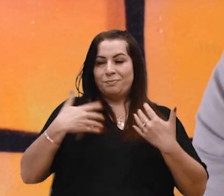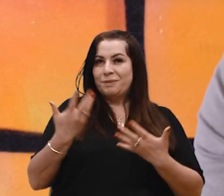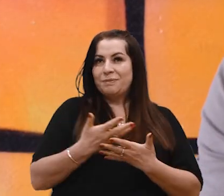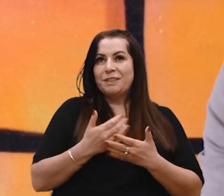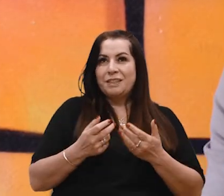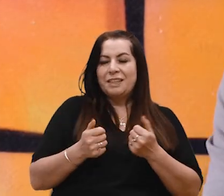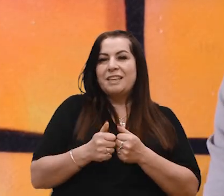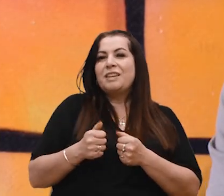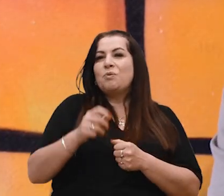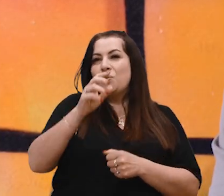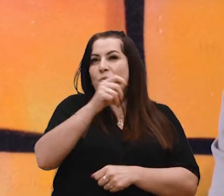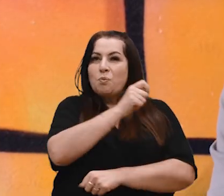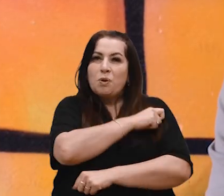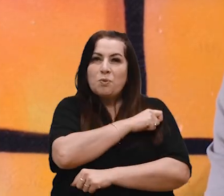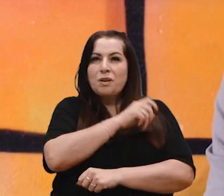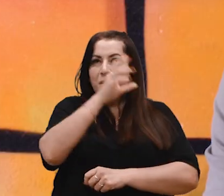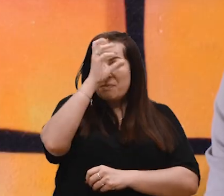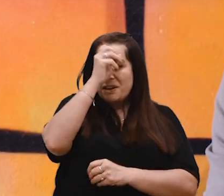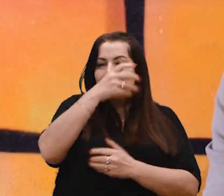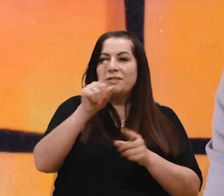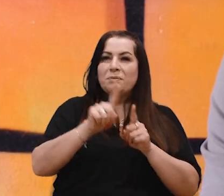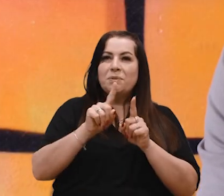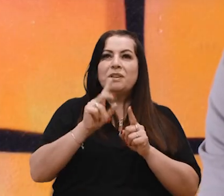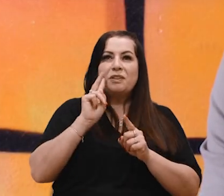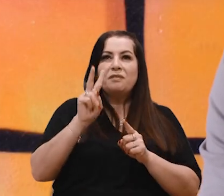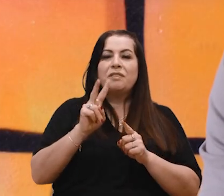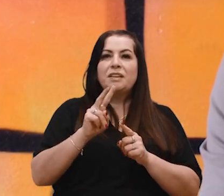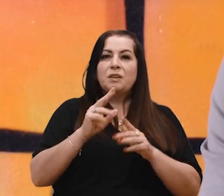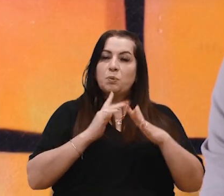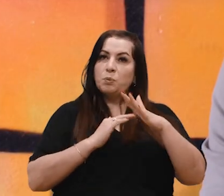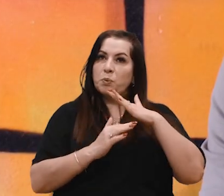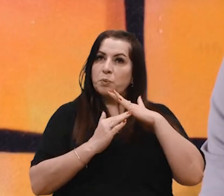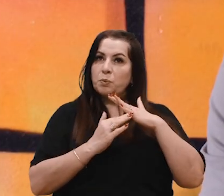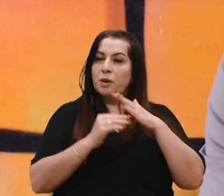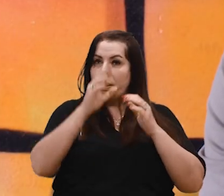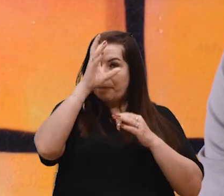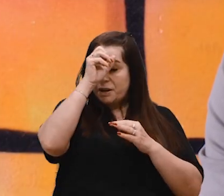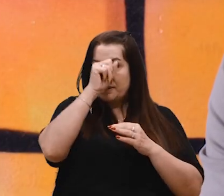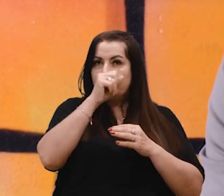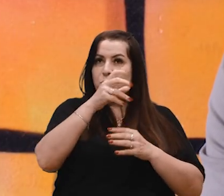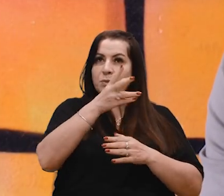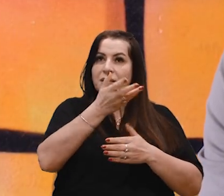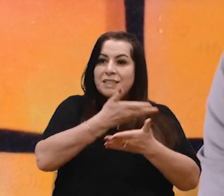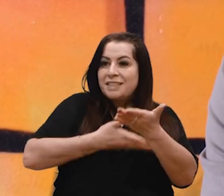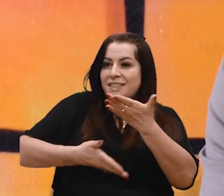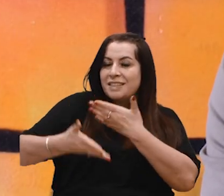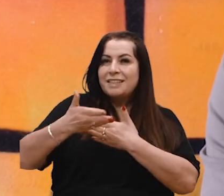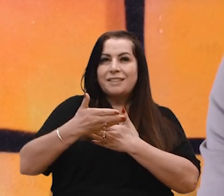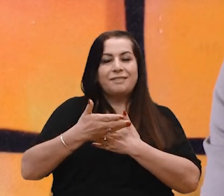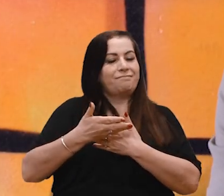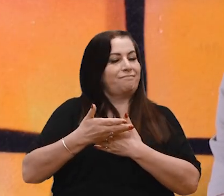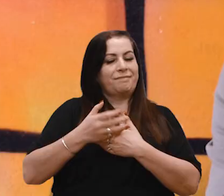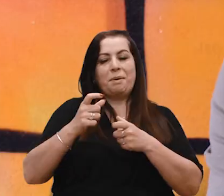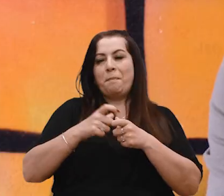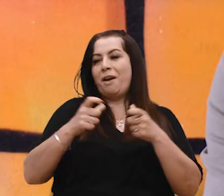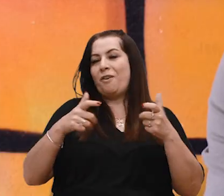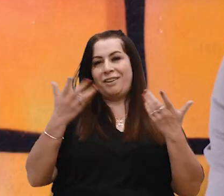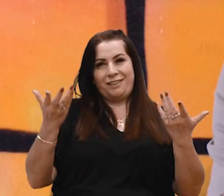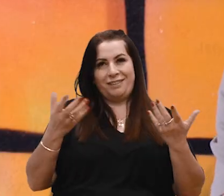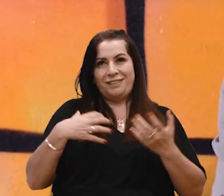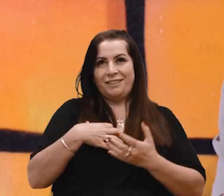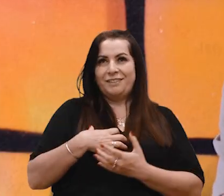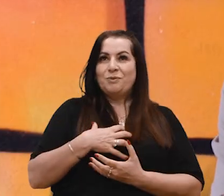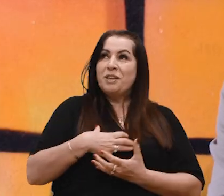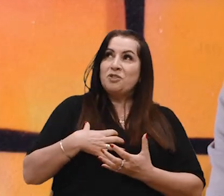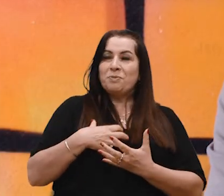quando a gente vê um aluno aprendendo e quando a gente vê um aluno imigrante aprendendo e se integrando, ainda é um